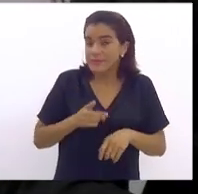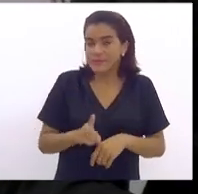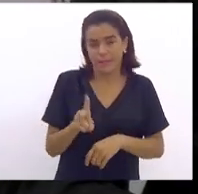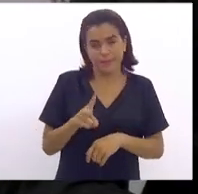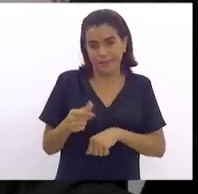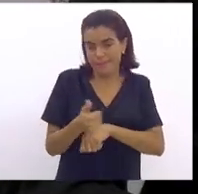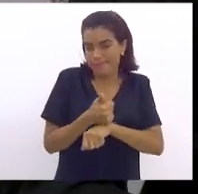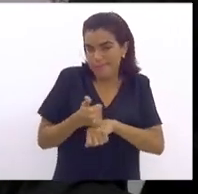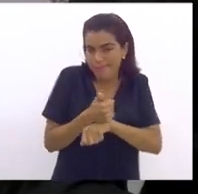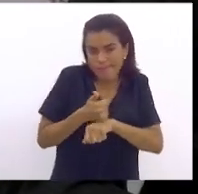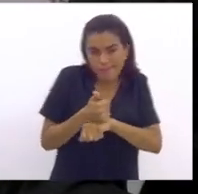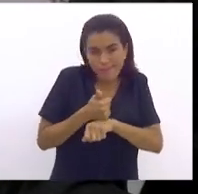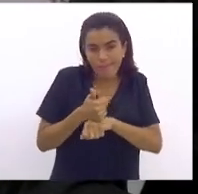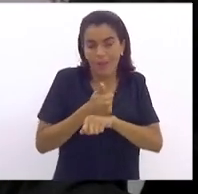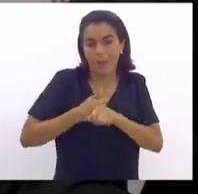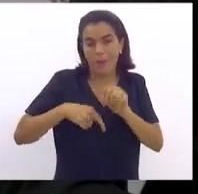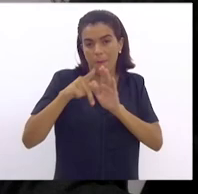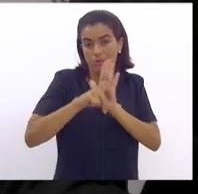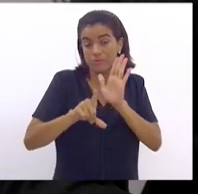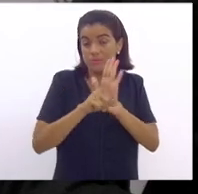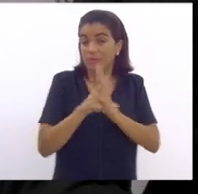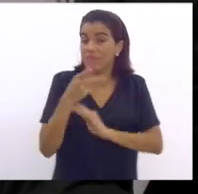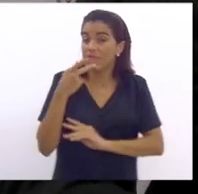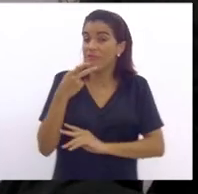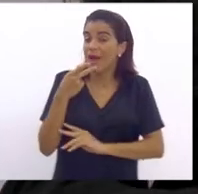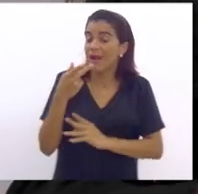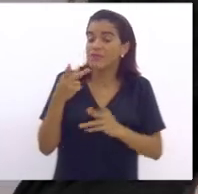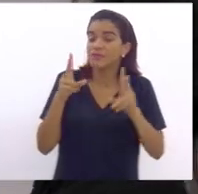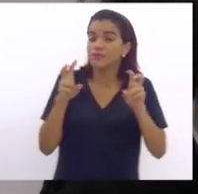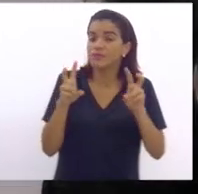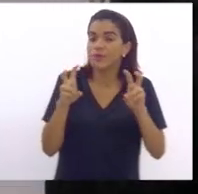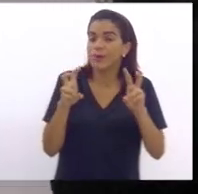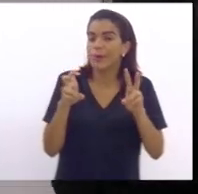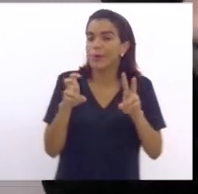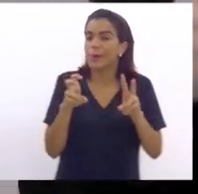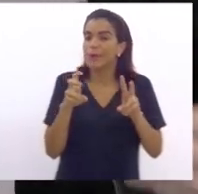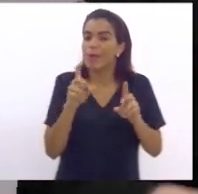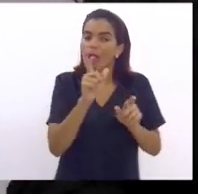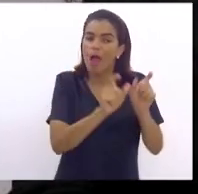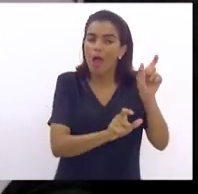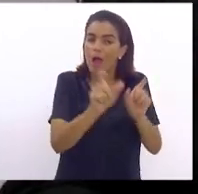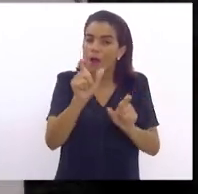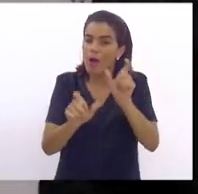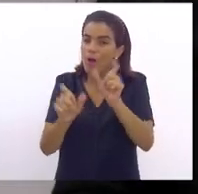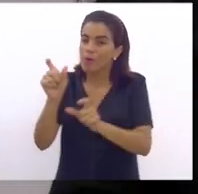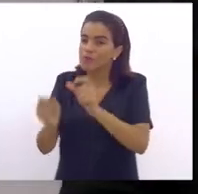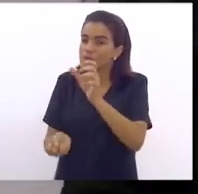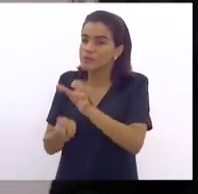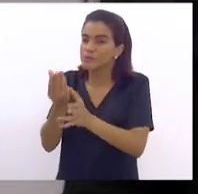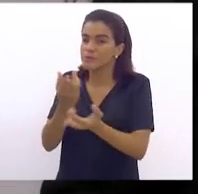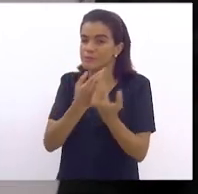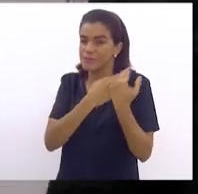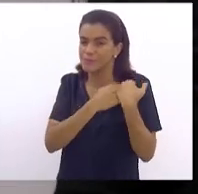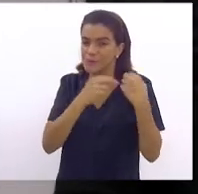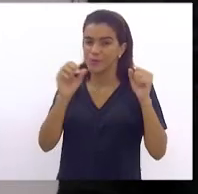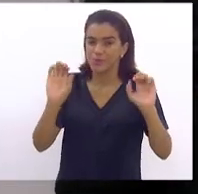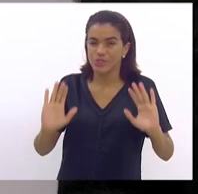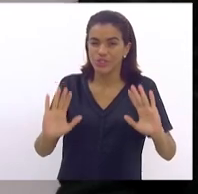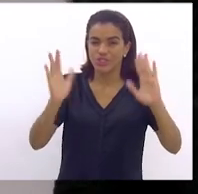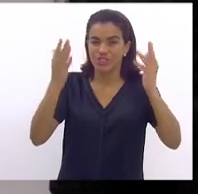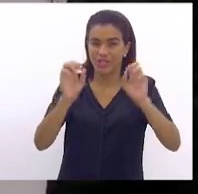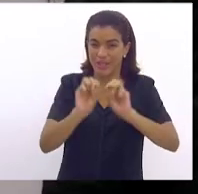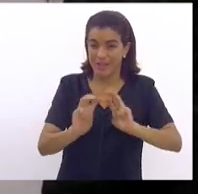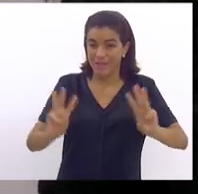projeto. Por exemplo, quando Vossa Excelência cita aqueles promotores e promotoras de evento que participam